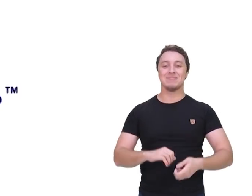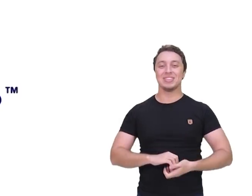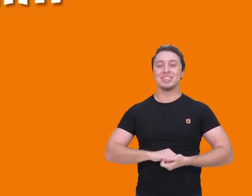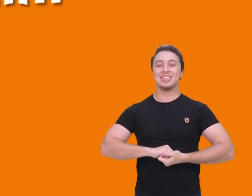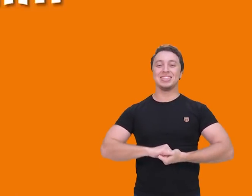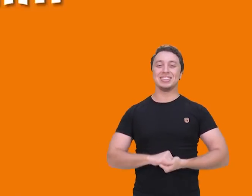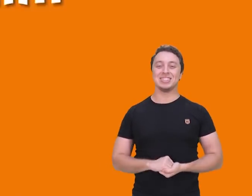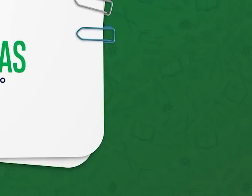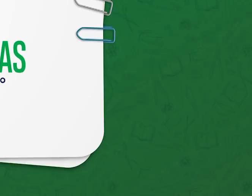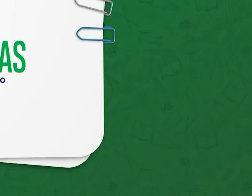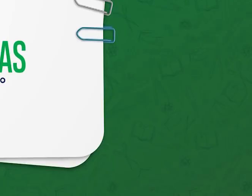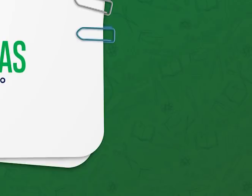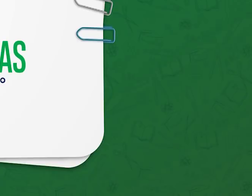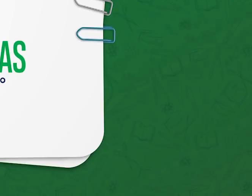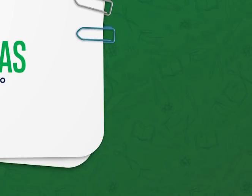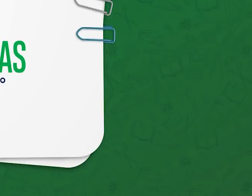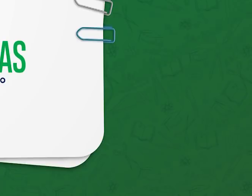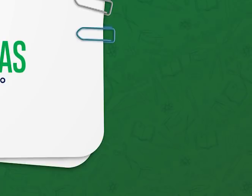faz. Esse é...